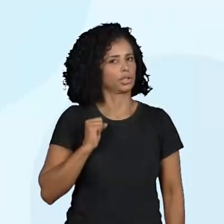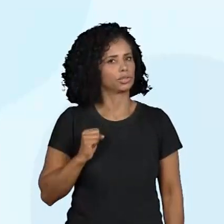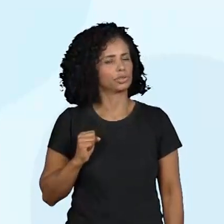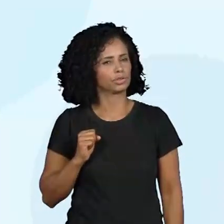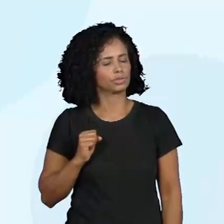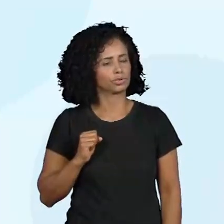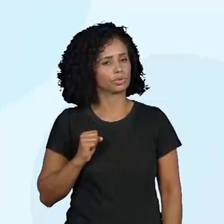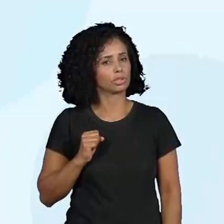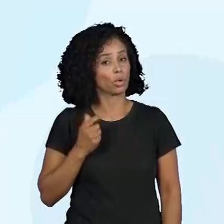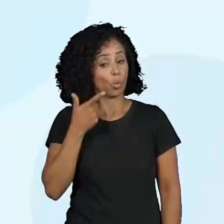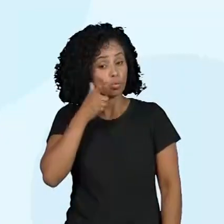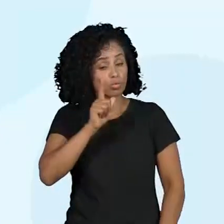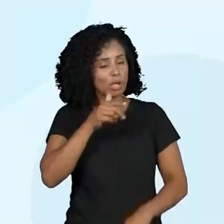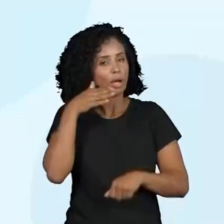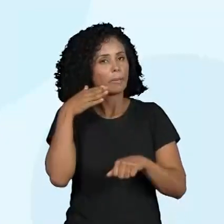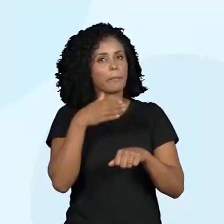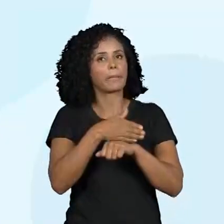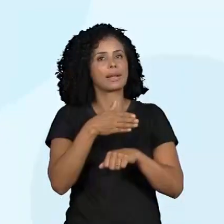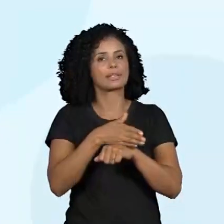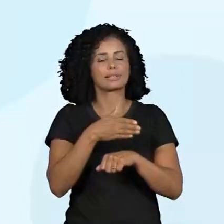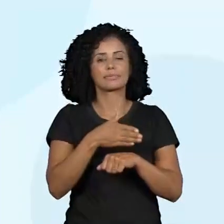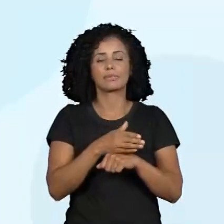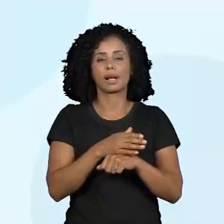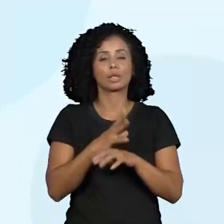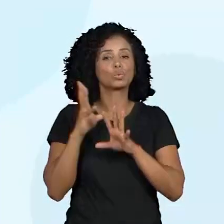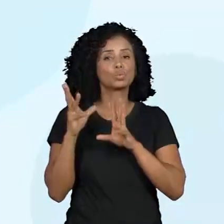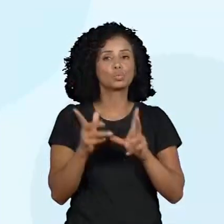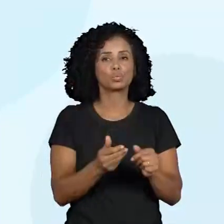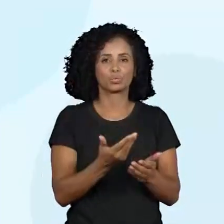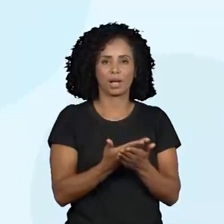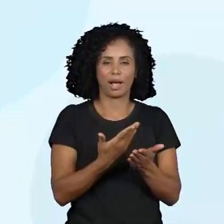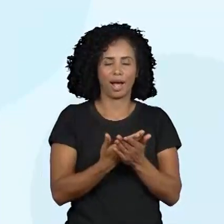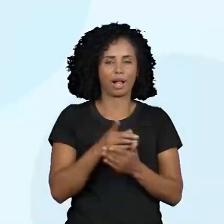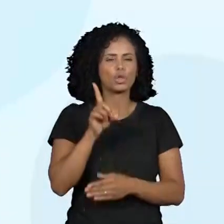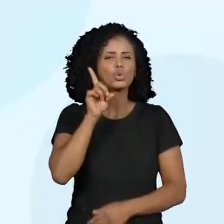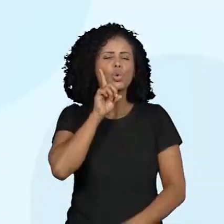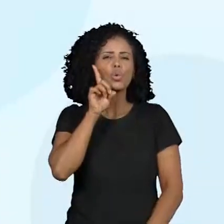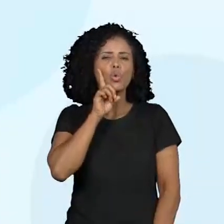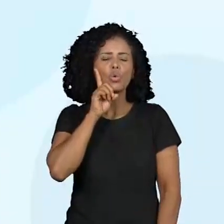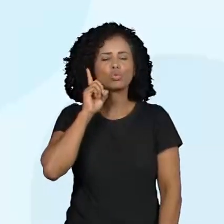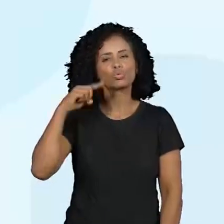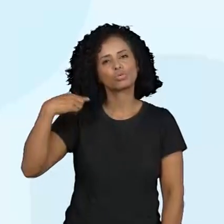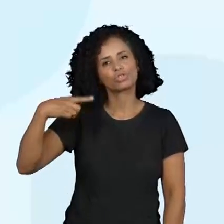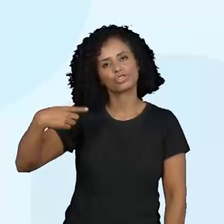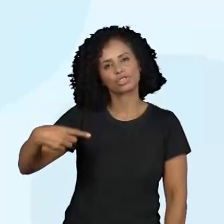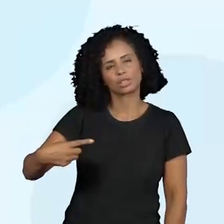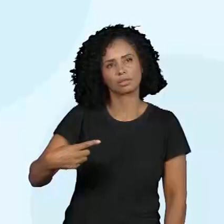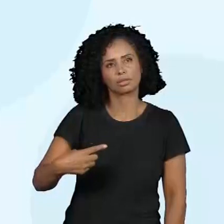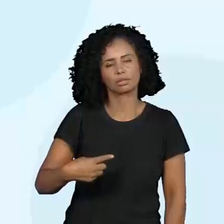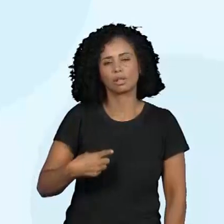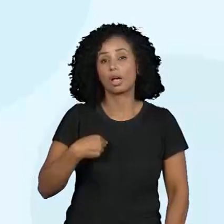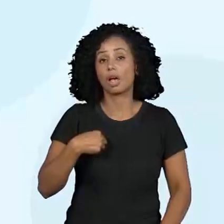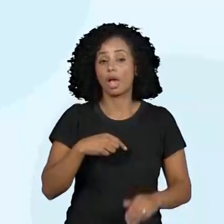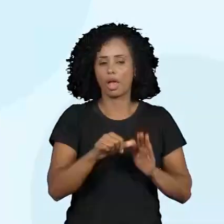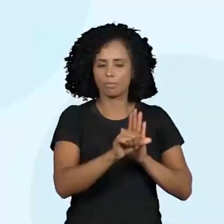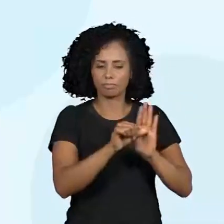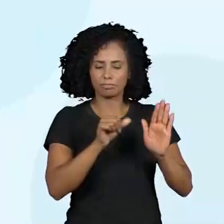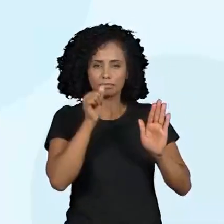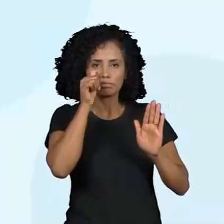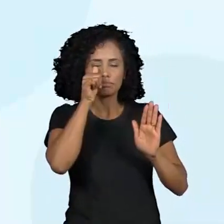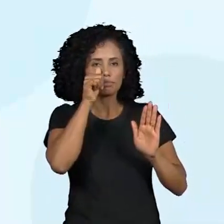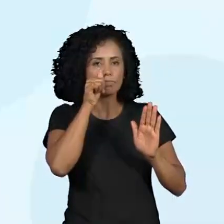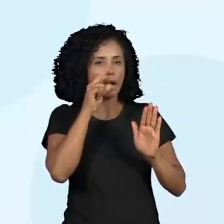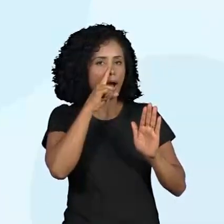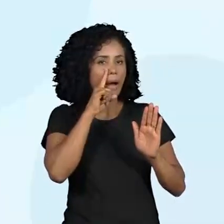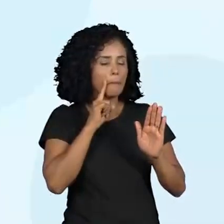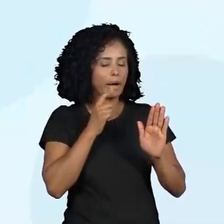que participam das aulas diariamente o que que eu posso destacar aqui para vocês se eu